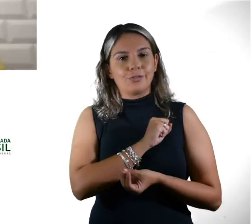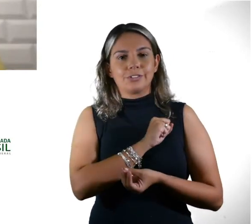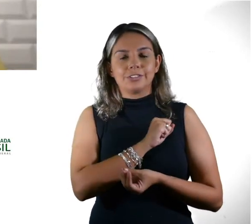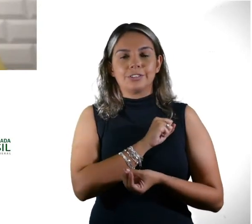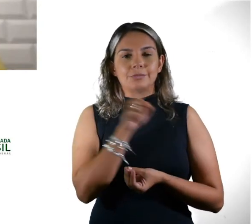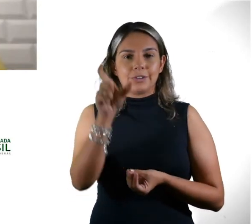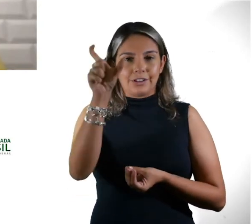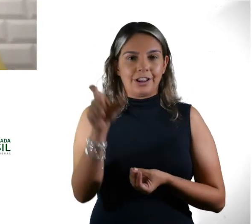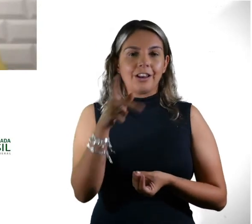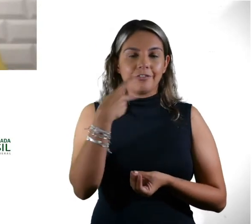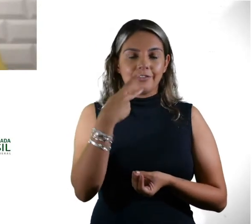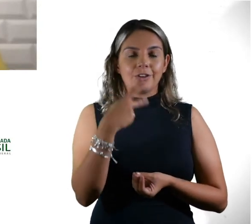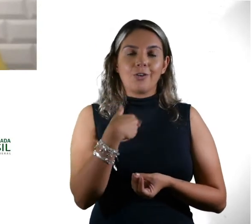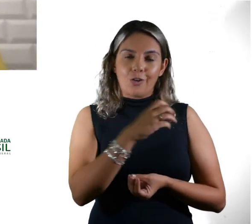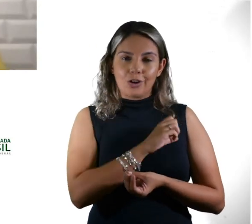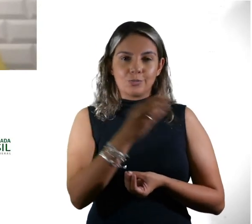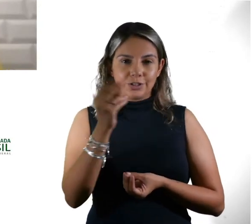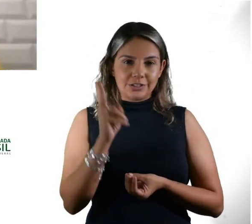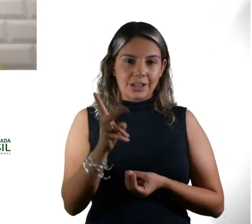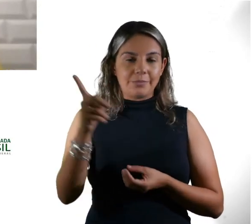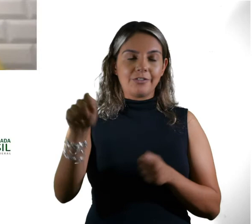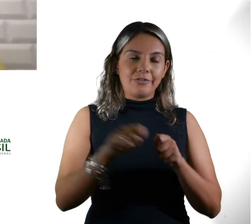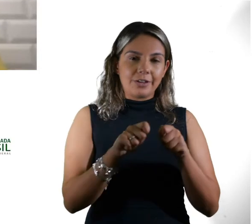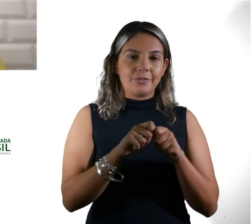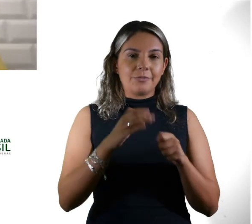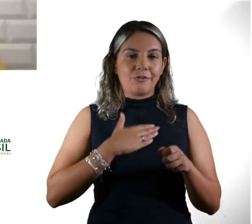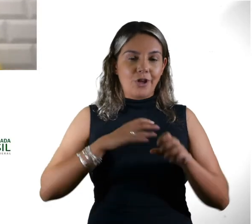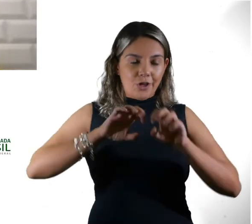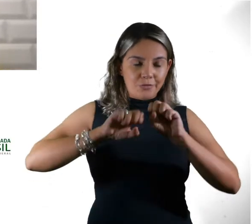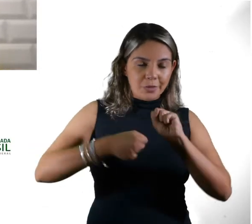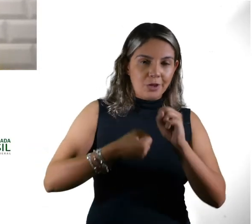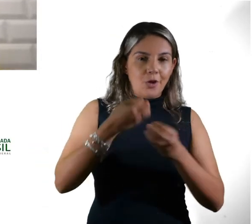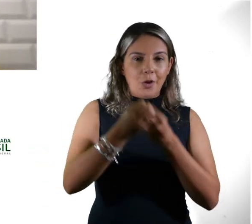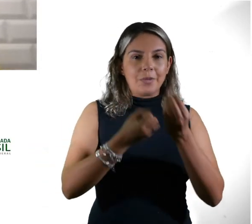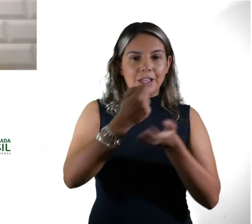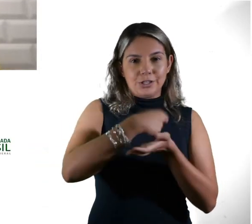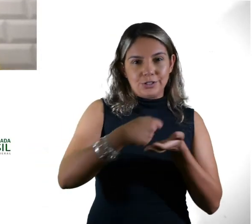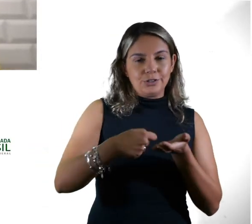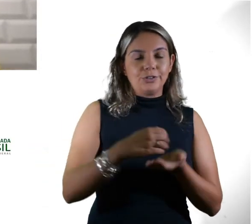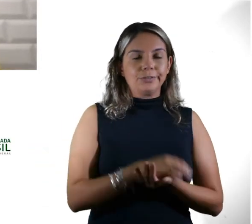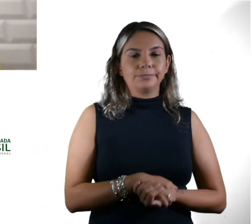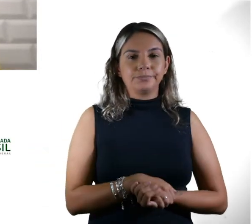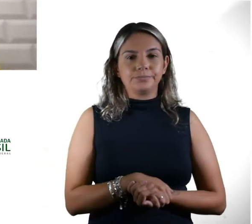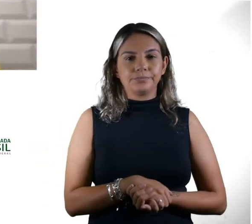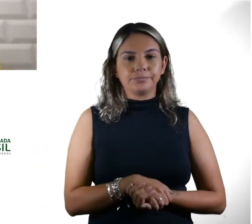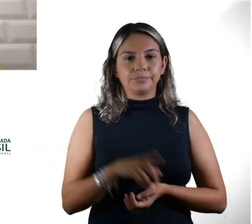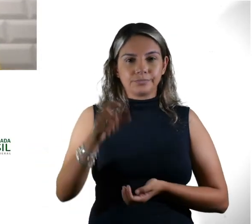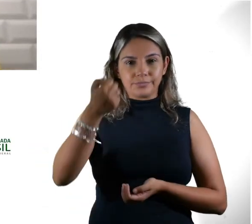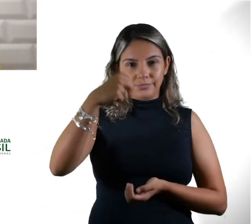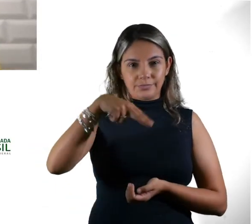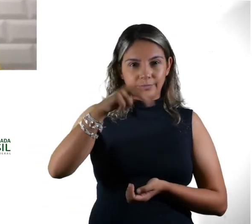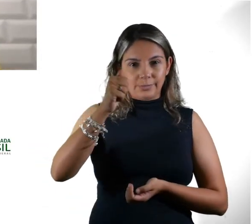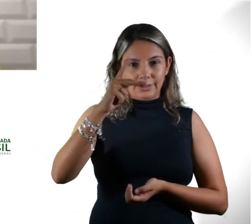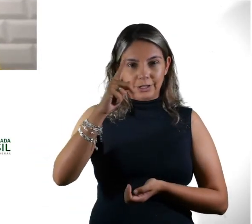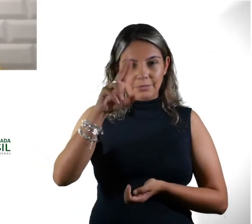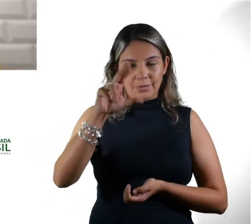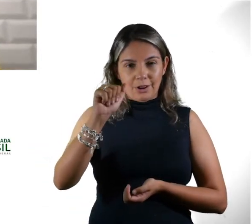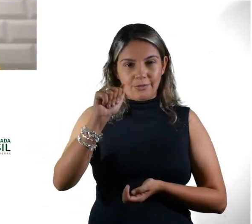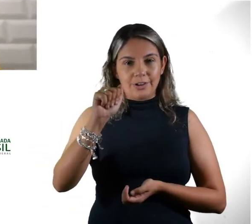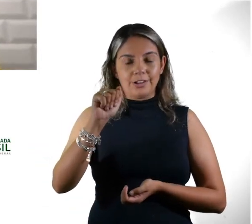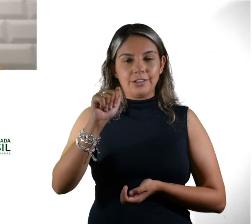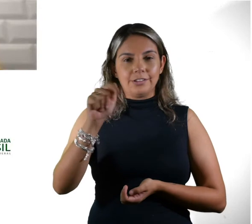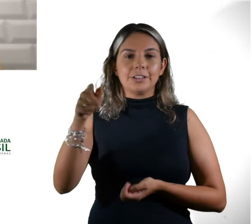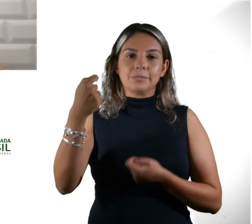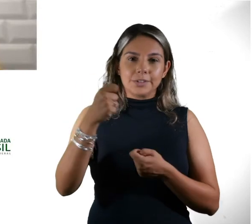Ana Paula desde sempre. Portanto, a Ana Paula também faz parte da minha formação como escritor. A Ana Paula, sinceramente, eu acho que merecia